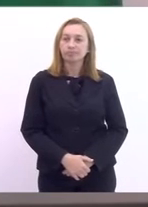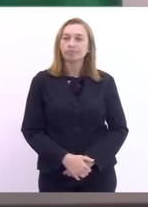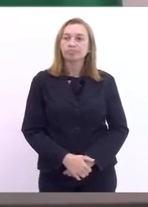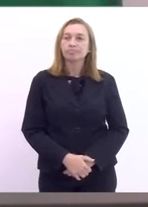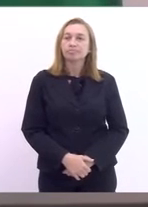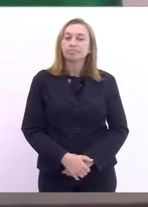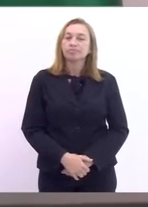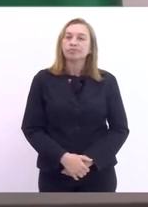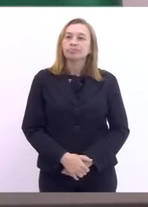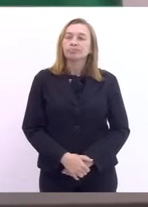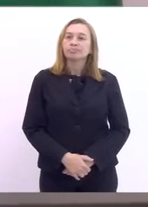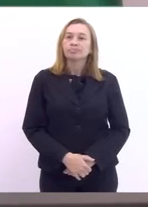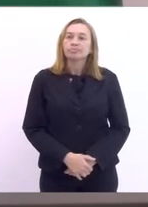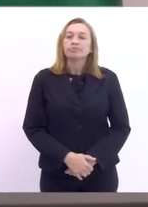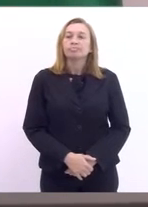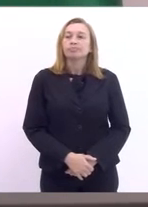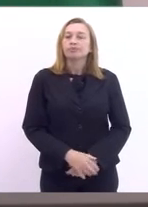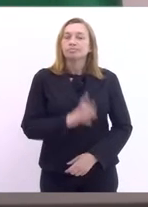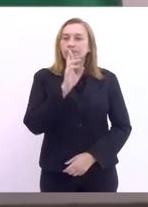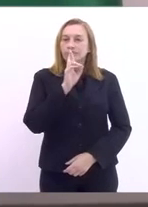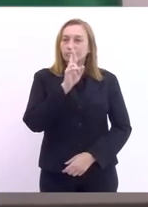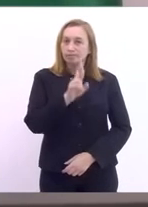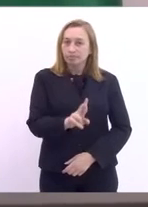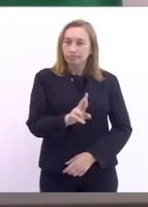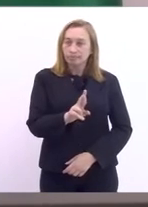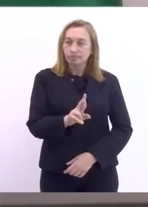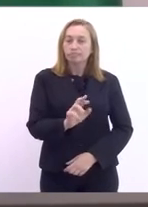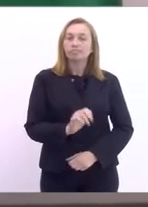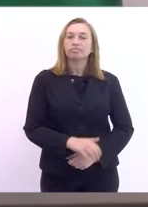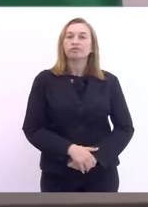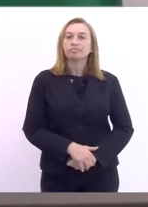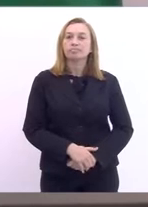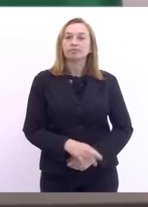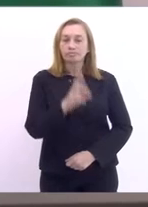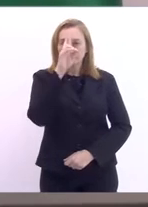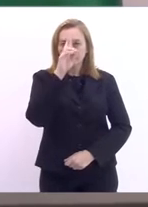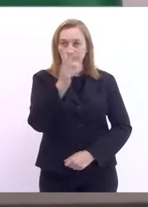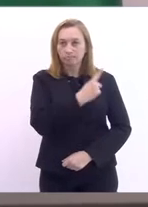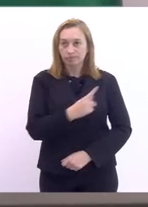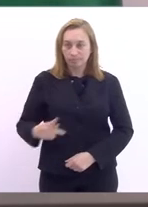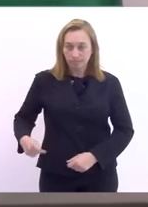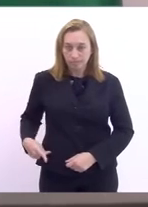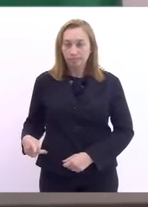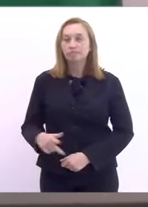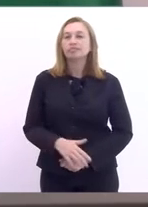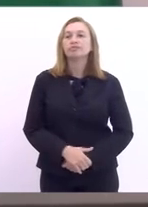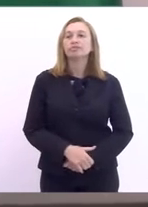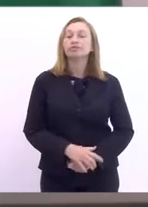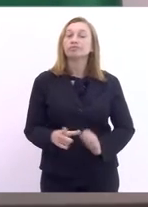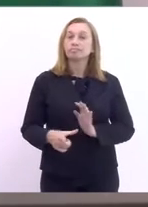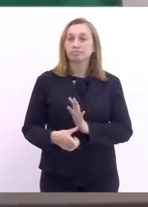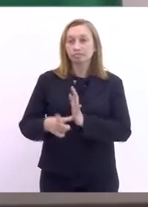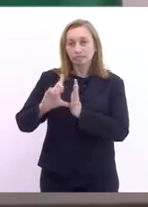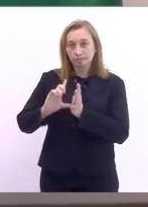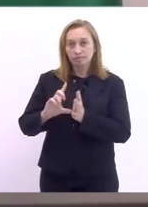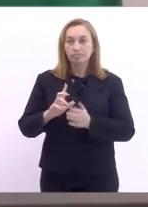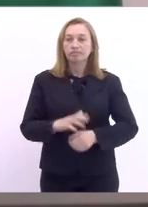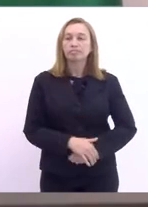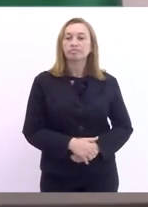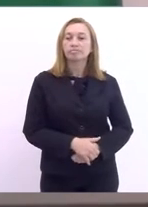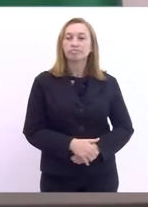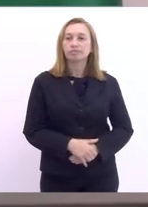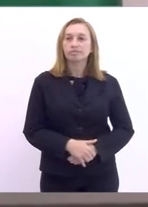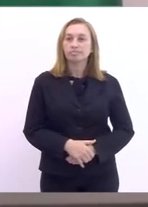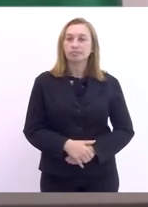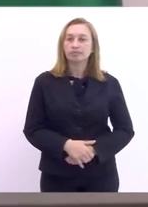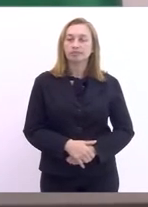Esse é o parecer do senhor presidente. Antes de